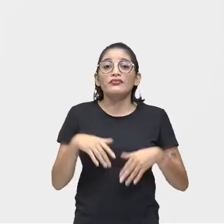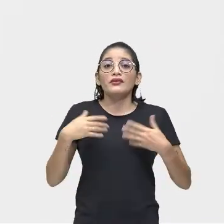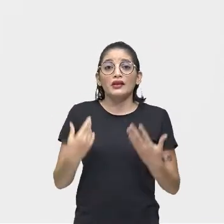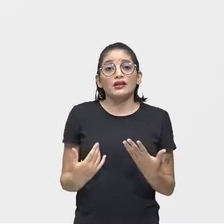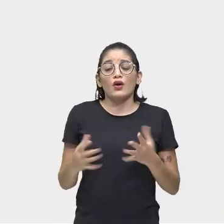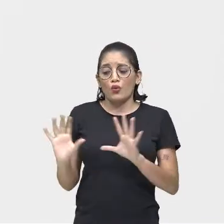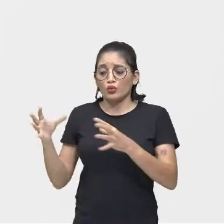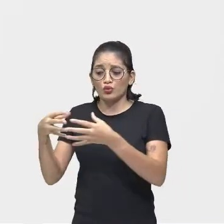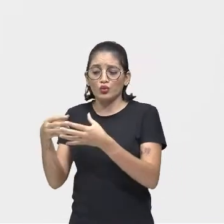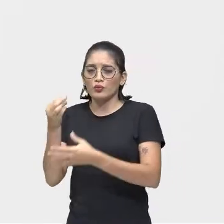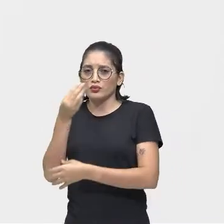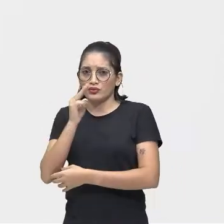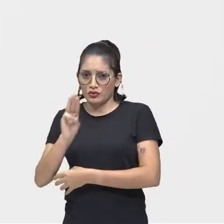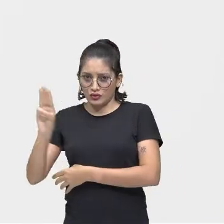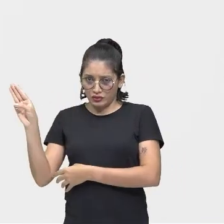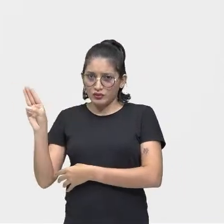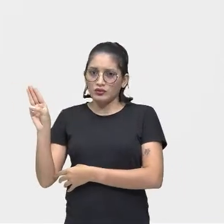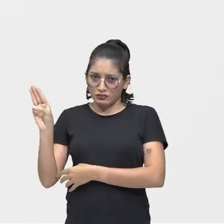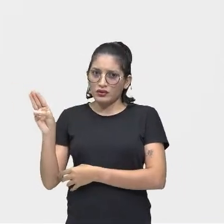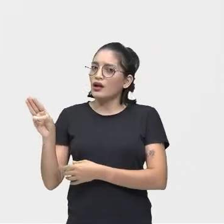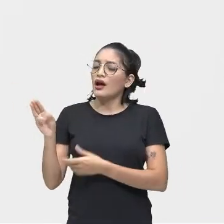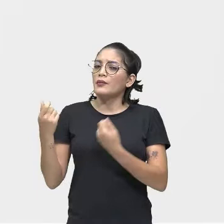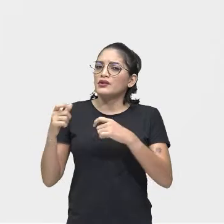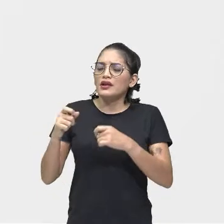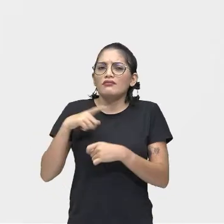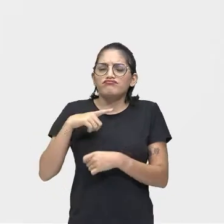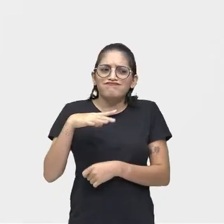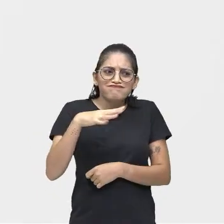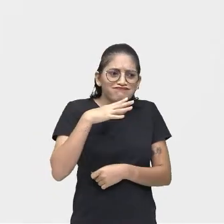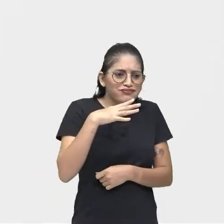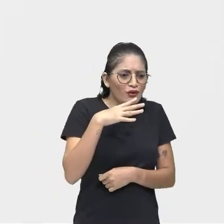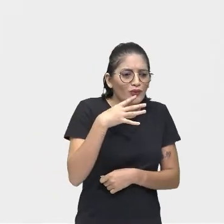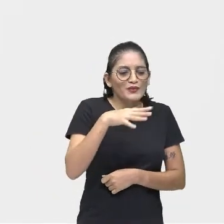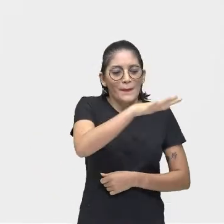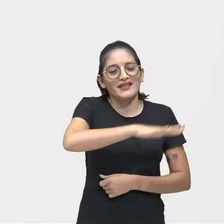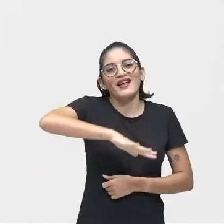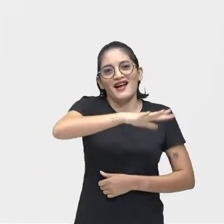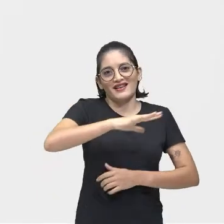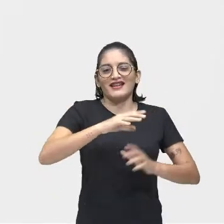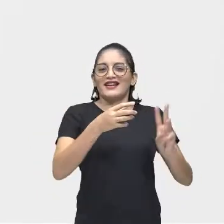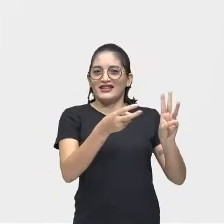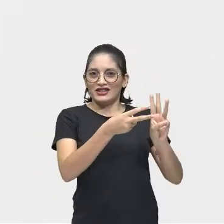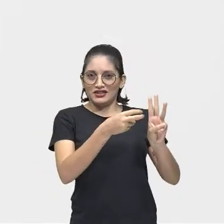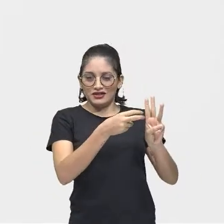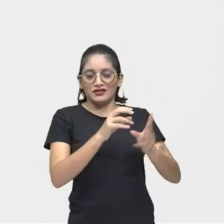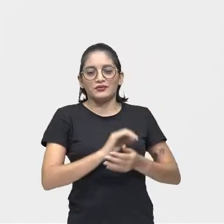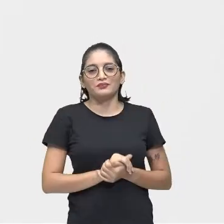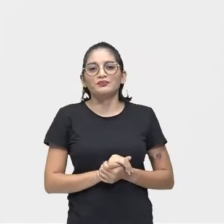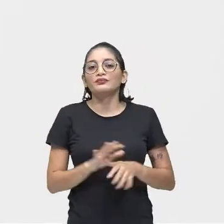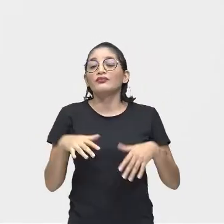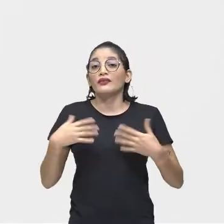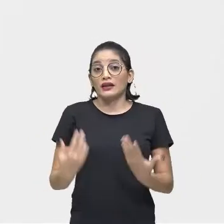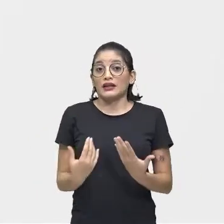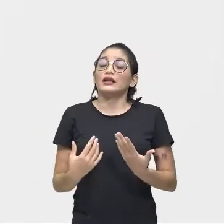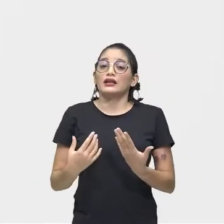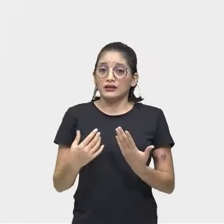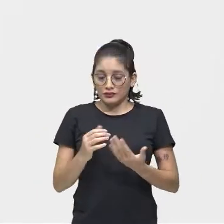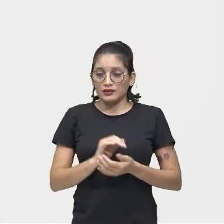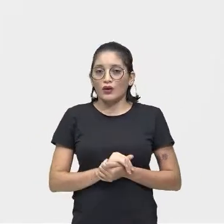os bandeirantes tiveram de se apossar do conhecimento indígena. Nesse contexto, os